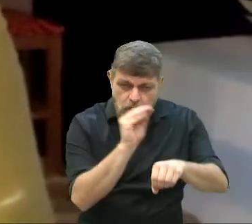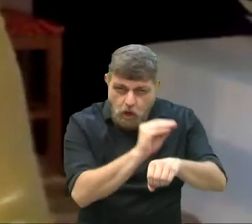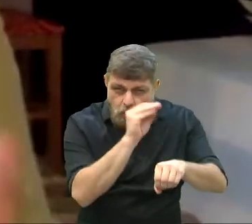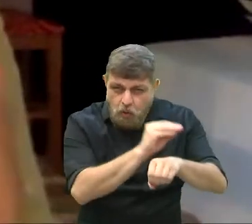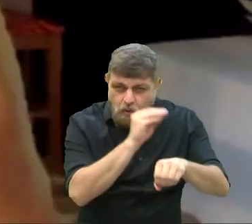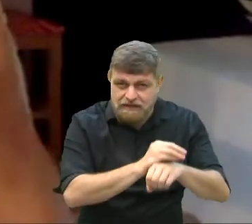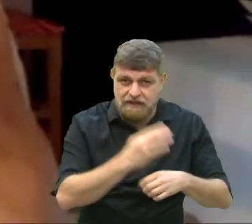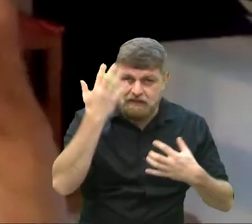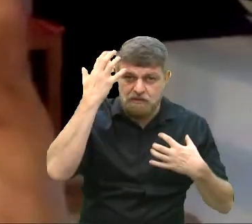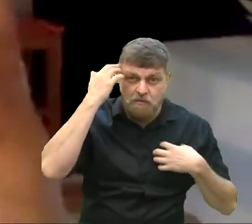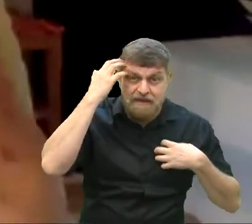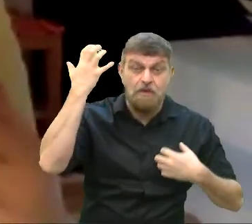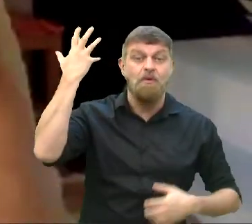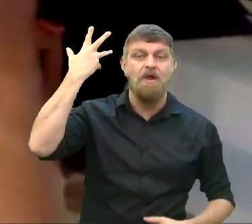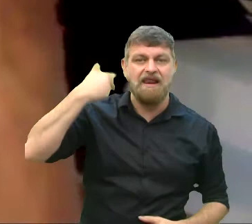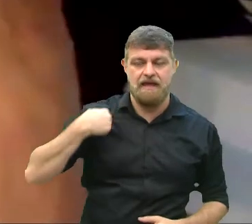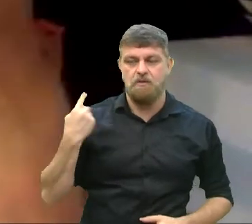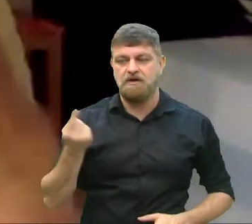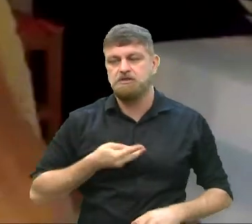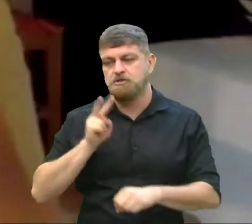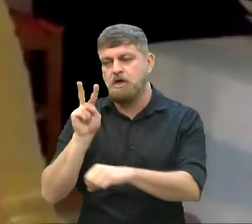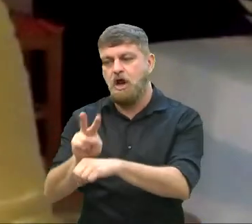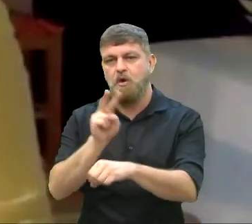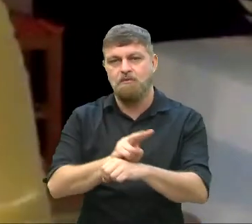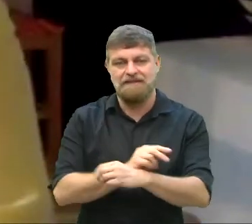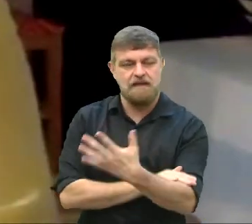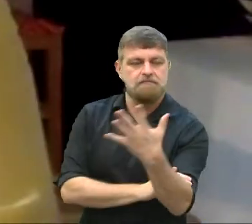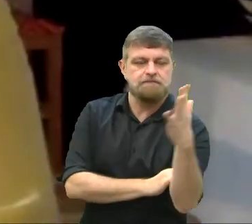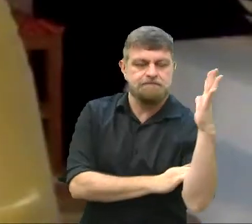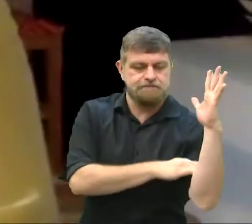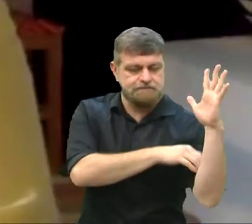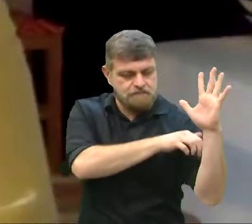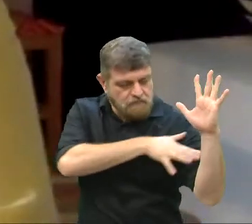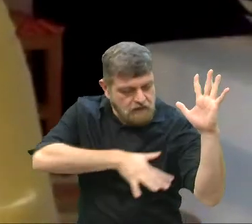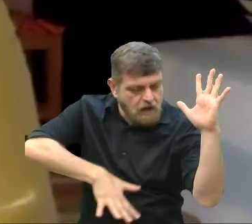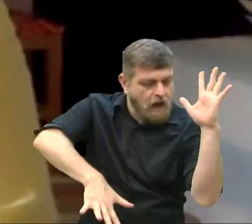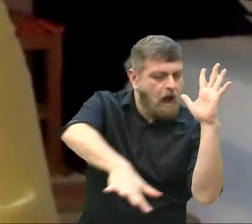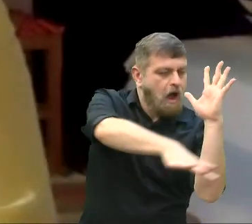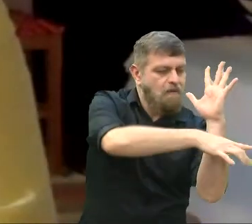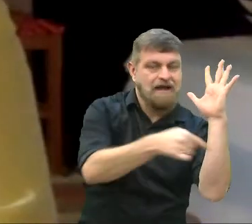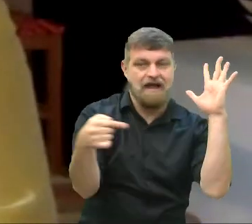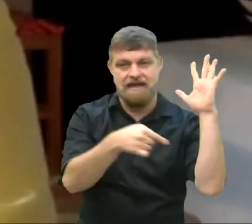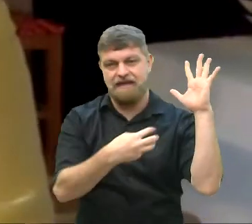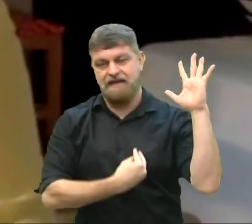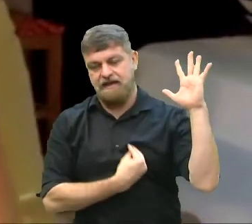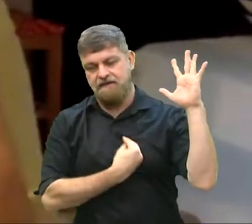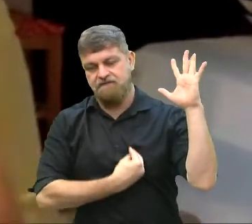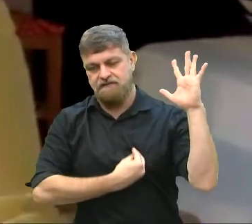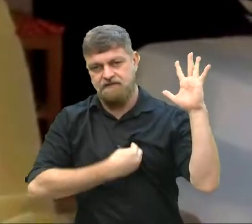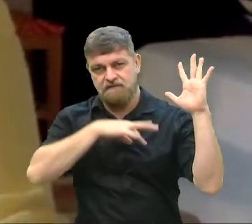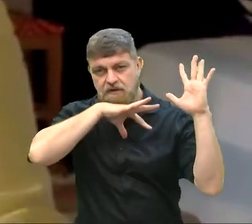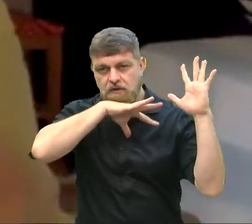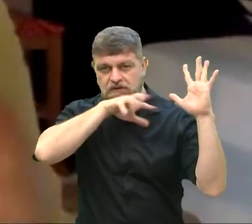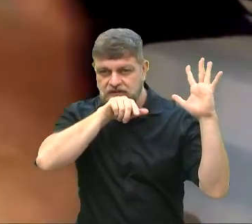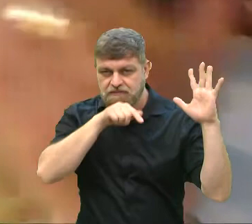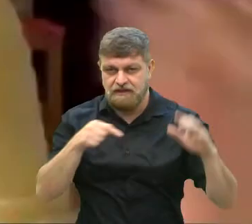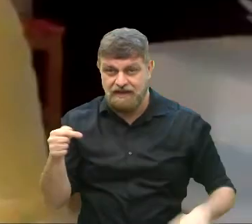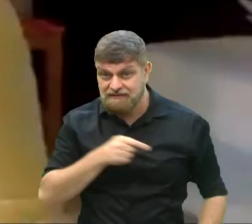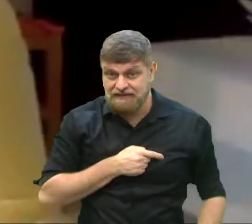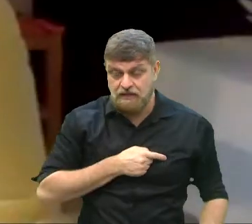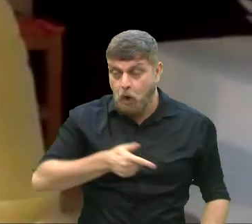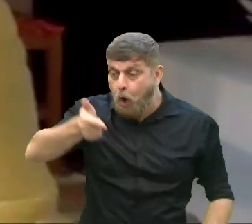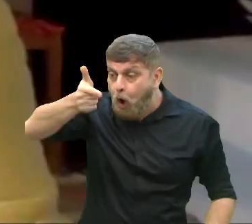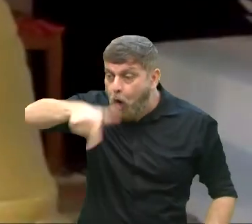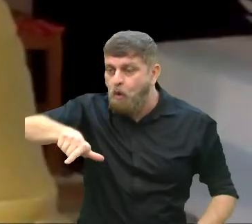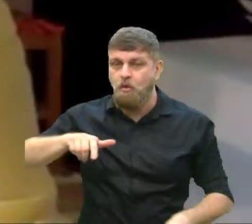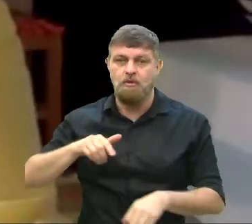mico-leão dourado, a gente está protegendo todo o hábitat de onde ele existe. Né? Então, é hábitat para muitas